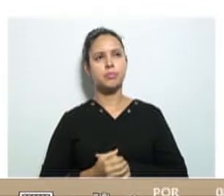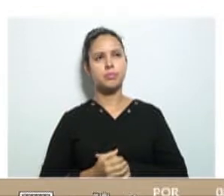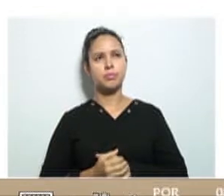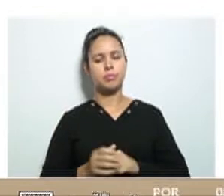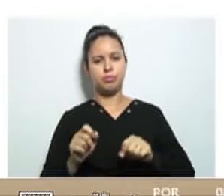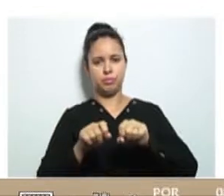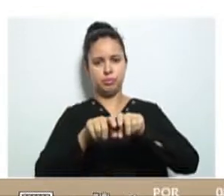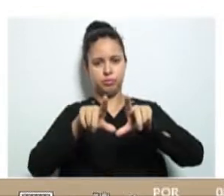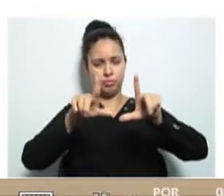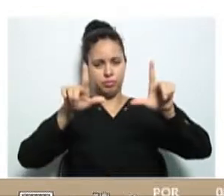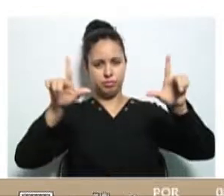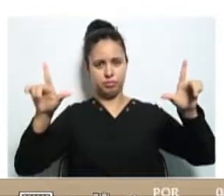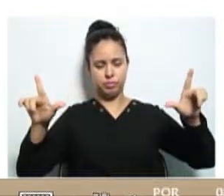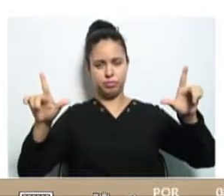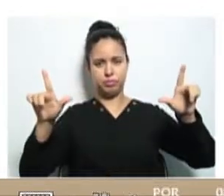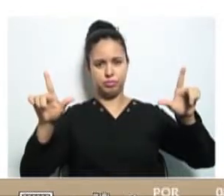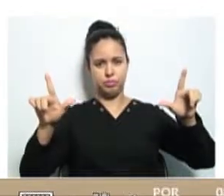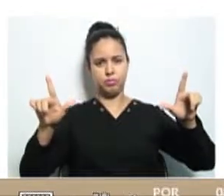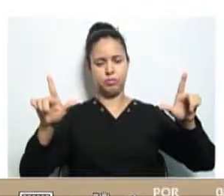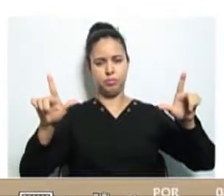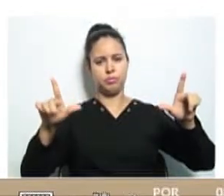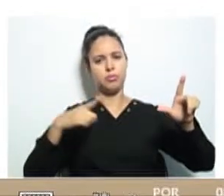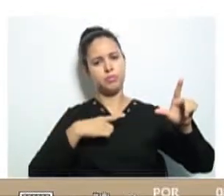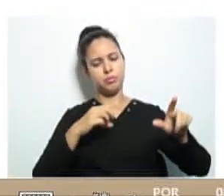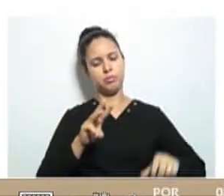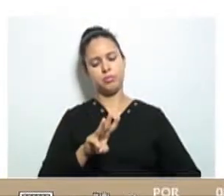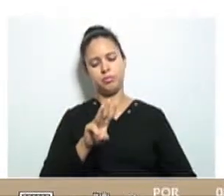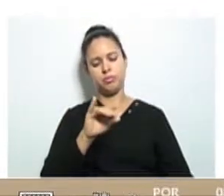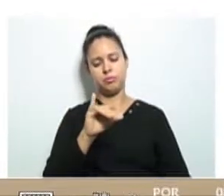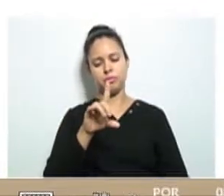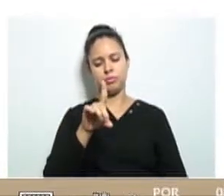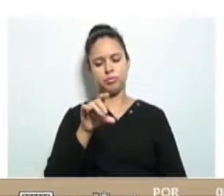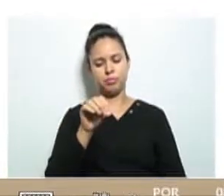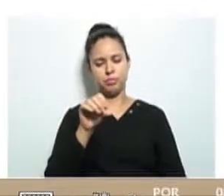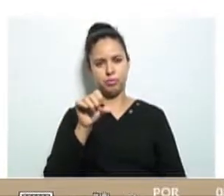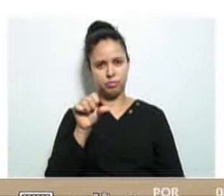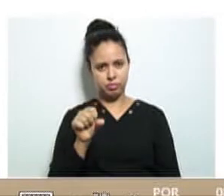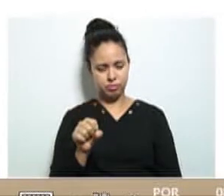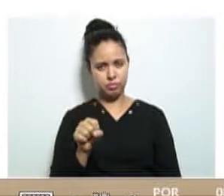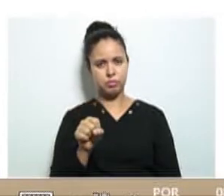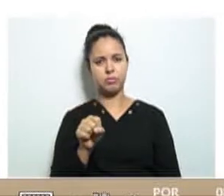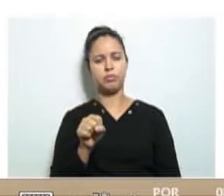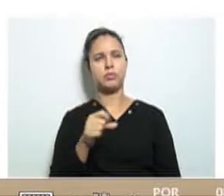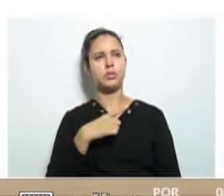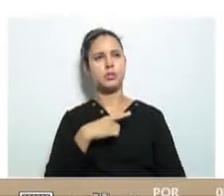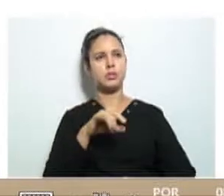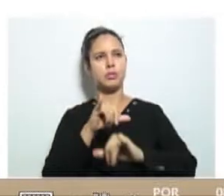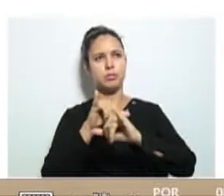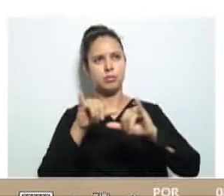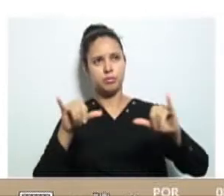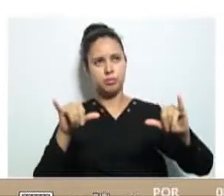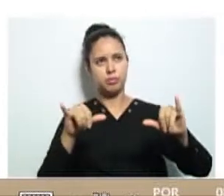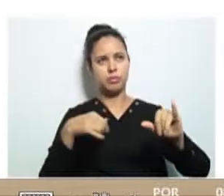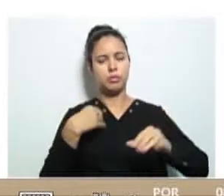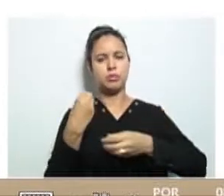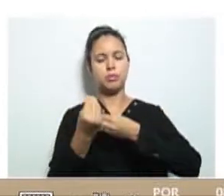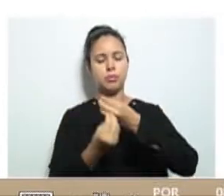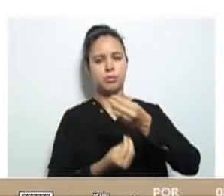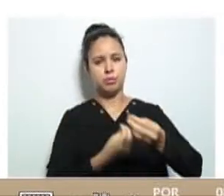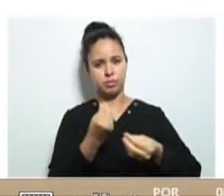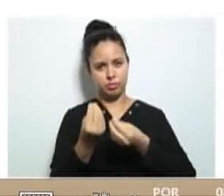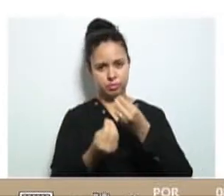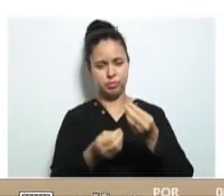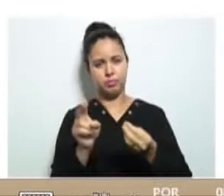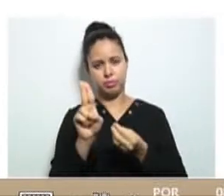tela, janela que o Windows trabalha, a gente tem essas informações, tá, gente? Ó, aqui em cima, ó, informações do sistema, o sistema operacional que está